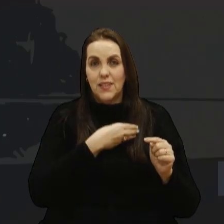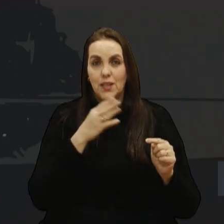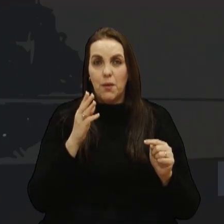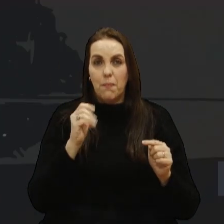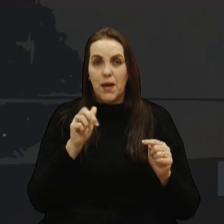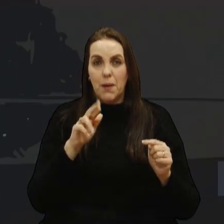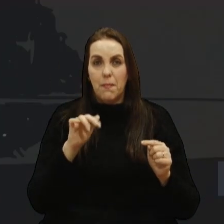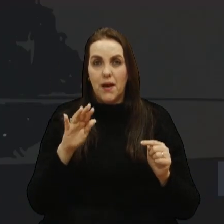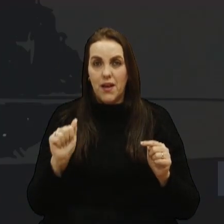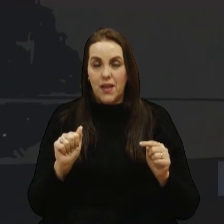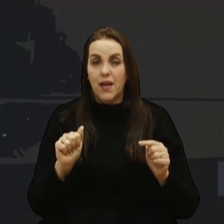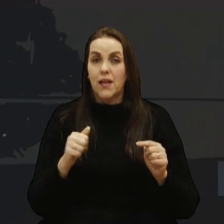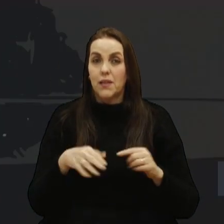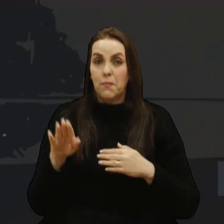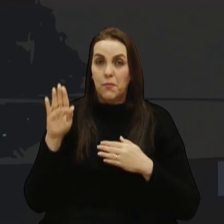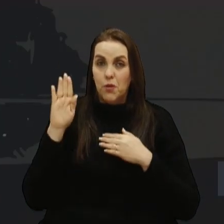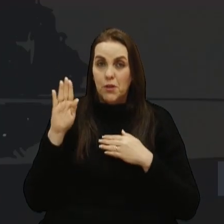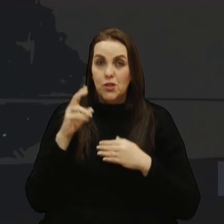menos 500 metros,